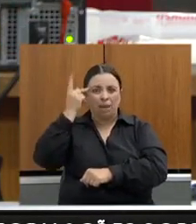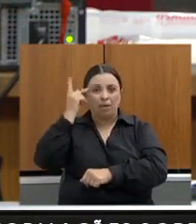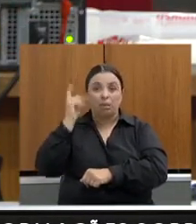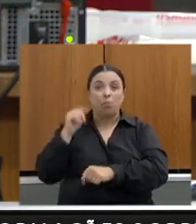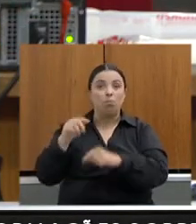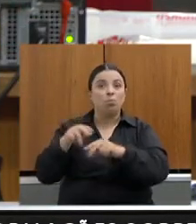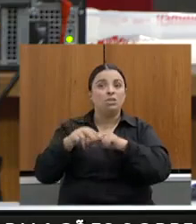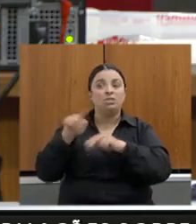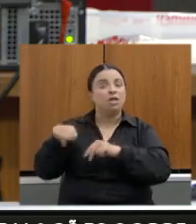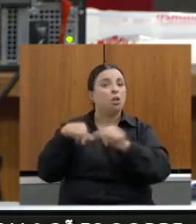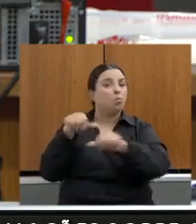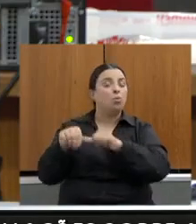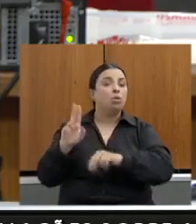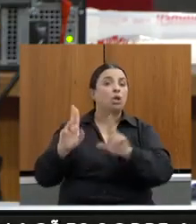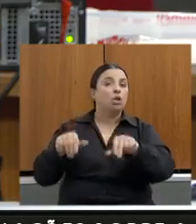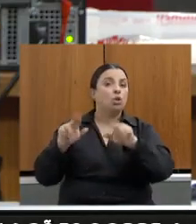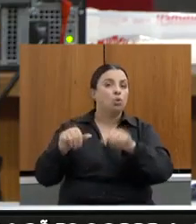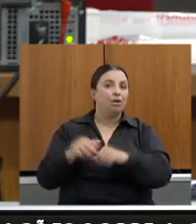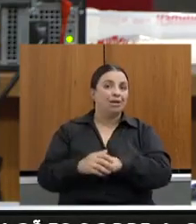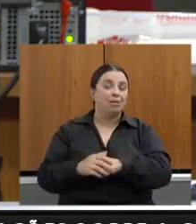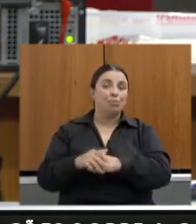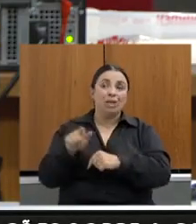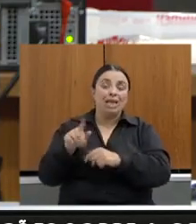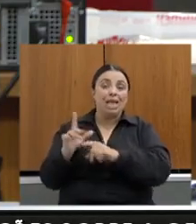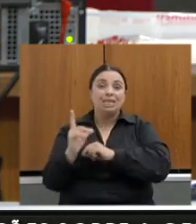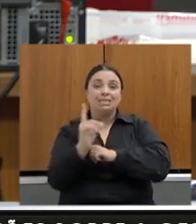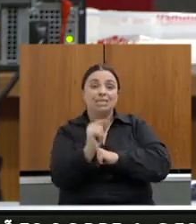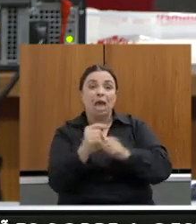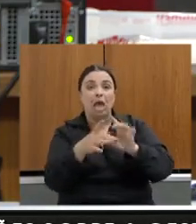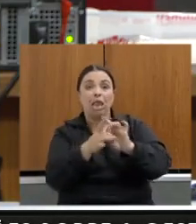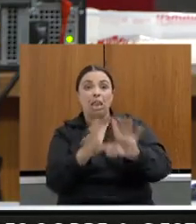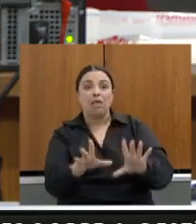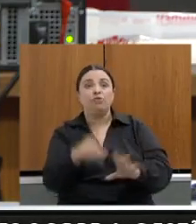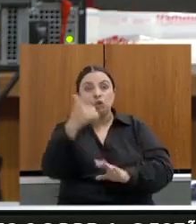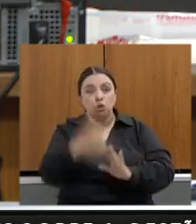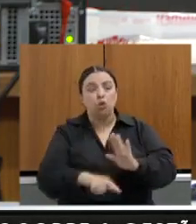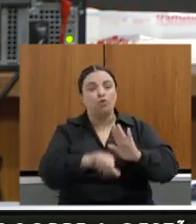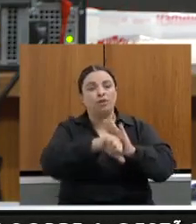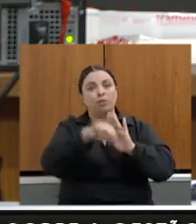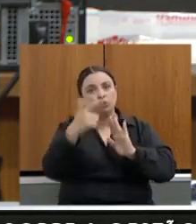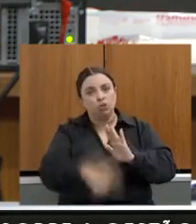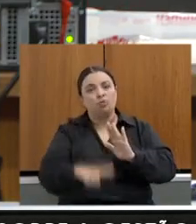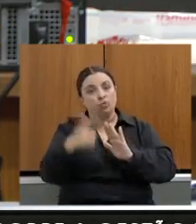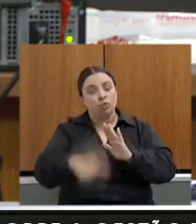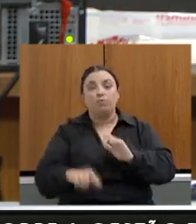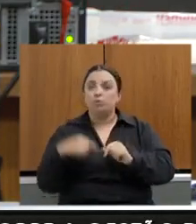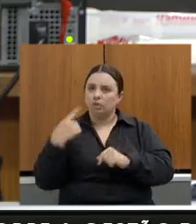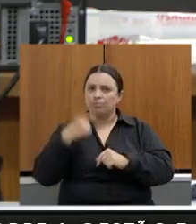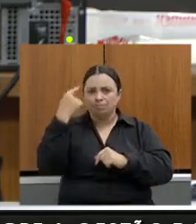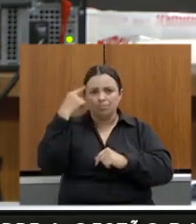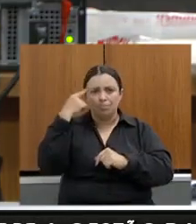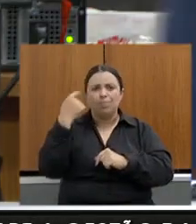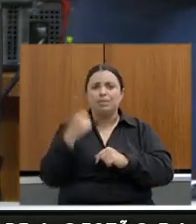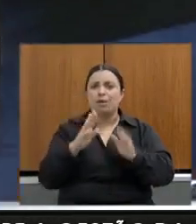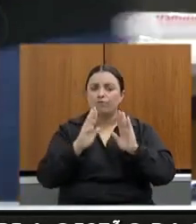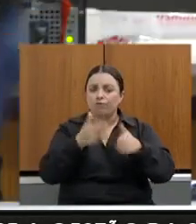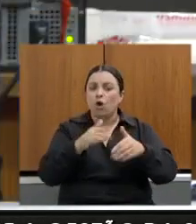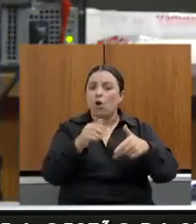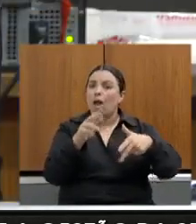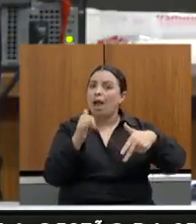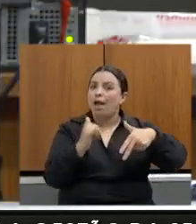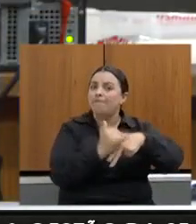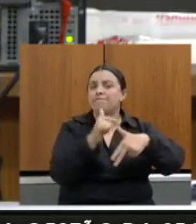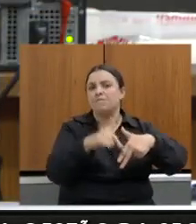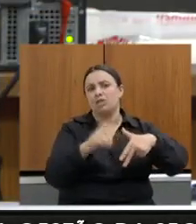crimes e vai virando sempre aquela bola de neve nós somos pensar na vítima basicamente nas vítimas